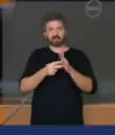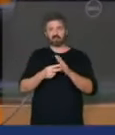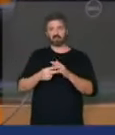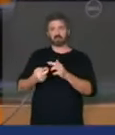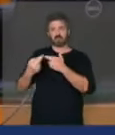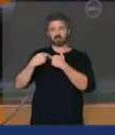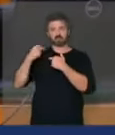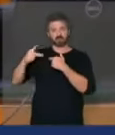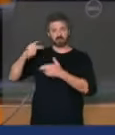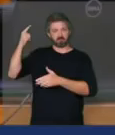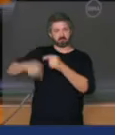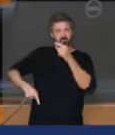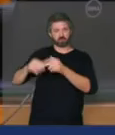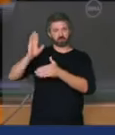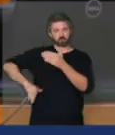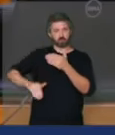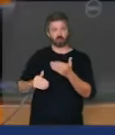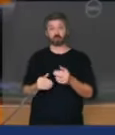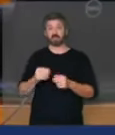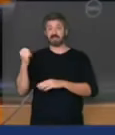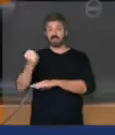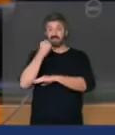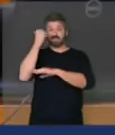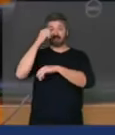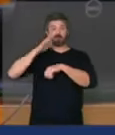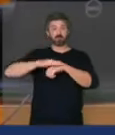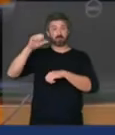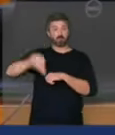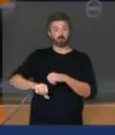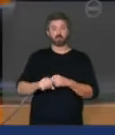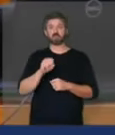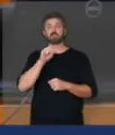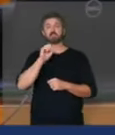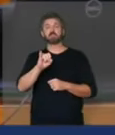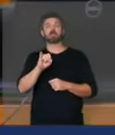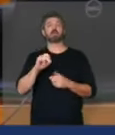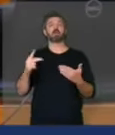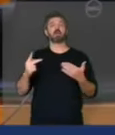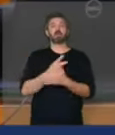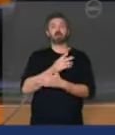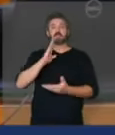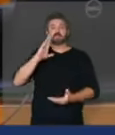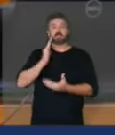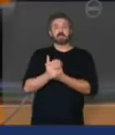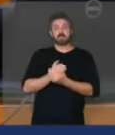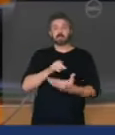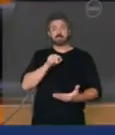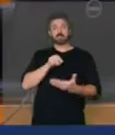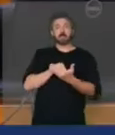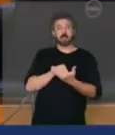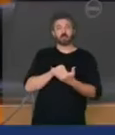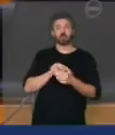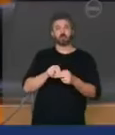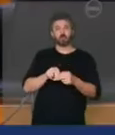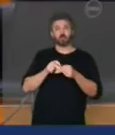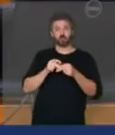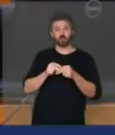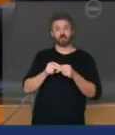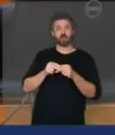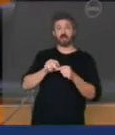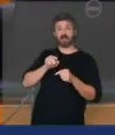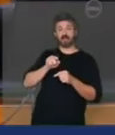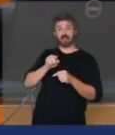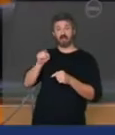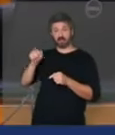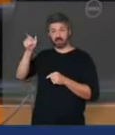imunidades. Maior gravidade ainda se teria com um eventual indiciamento em virtude das manifestações